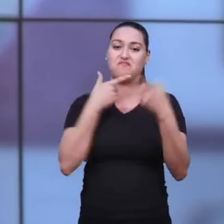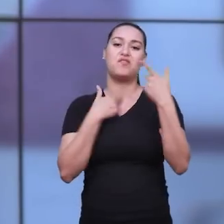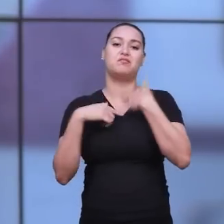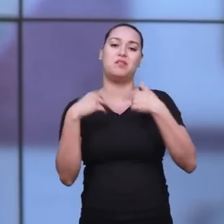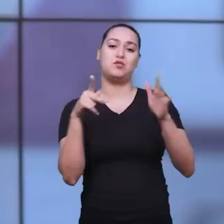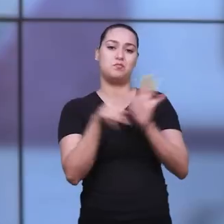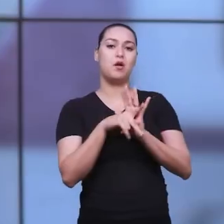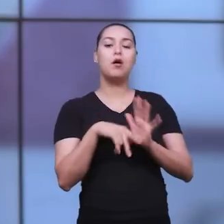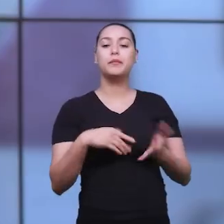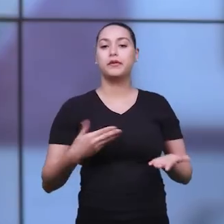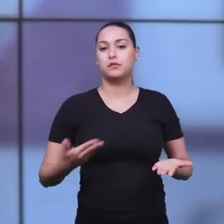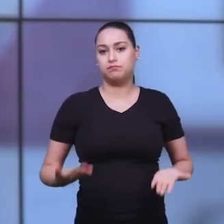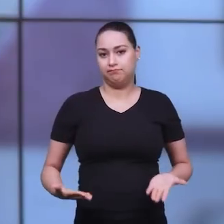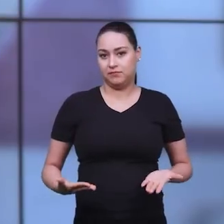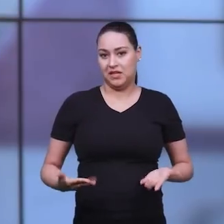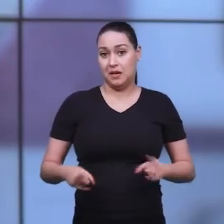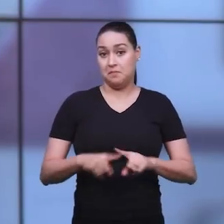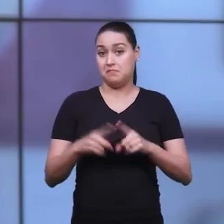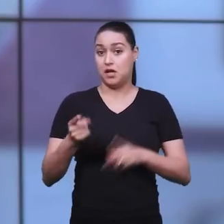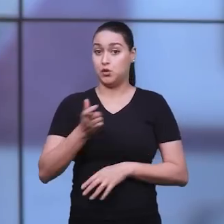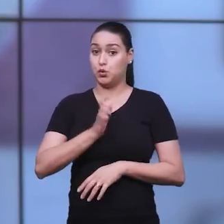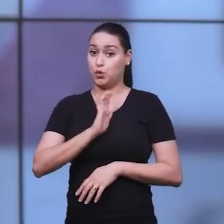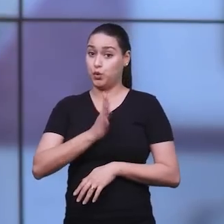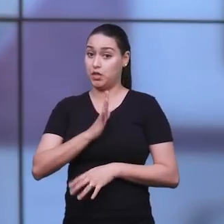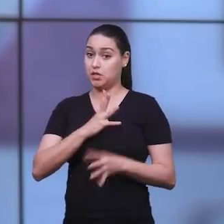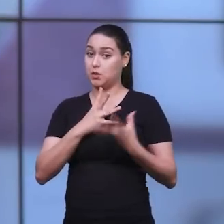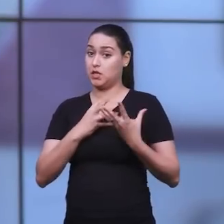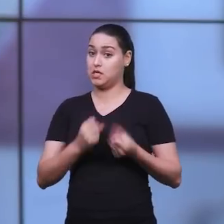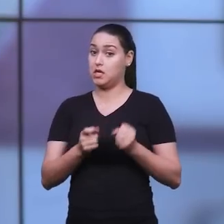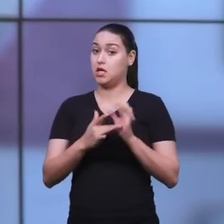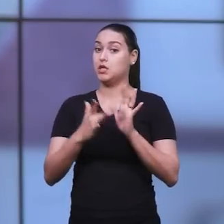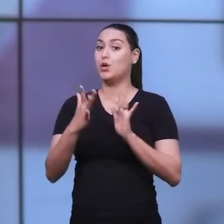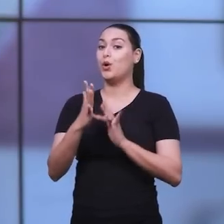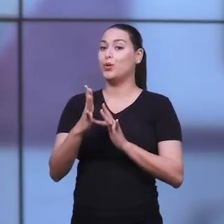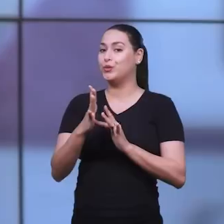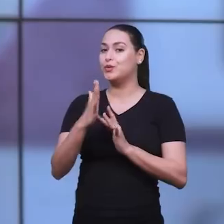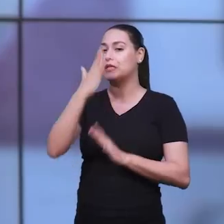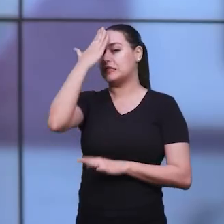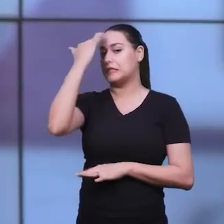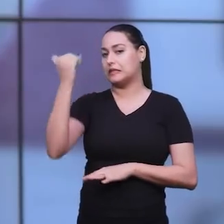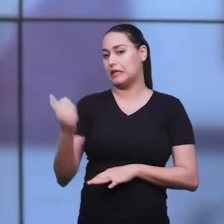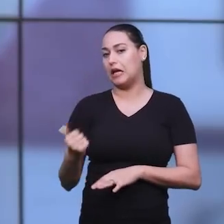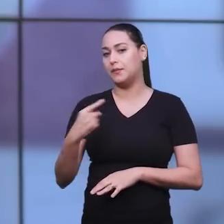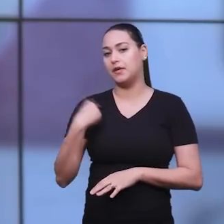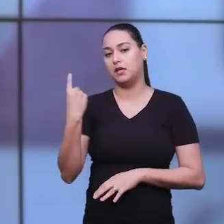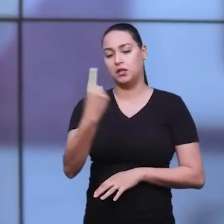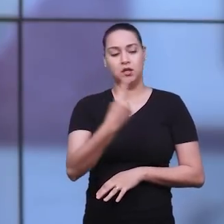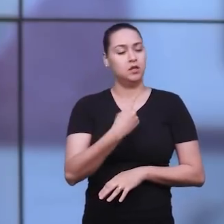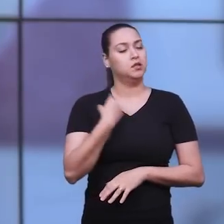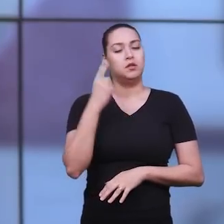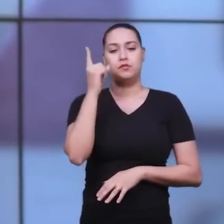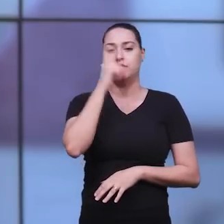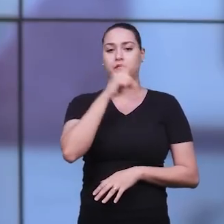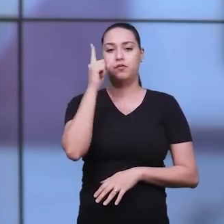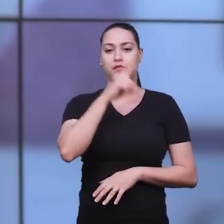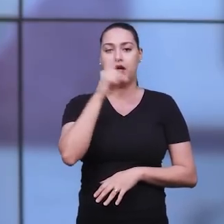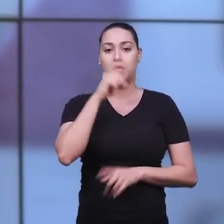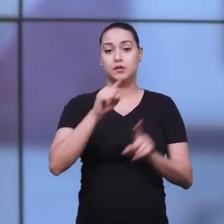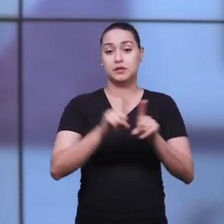apenas as nossas vontades. Só um coração quebrantado a Jesus pode reconhecer tanto a